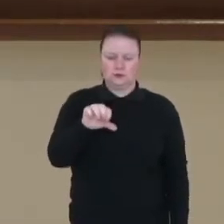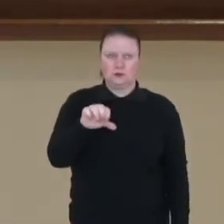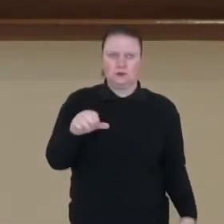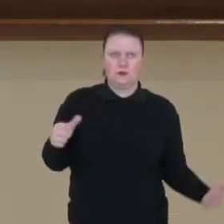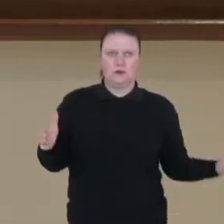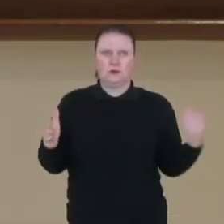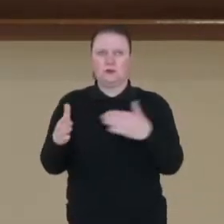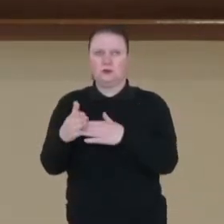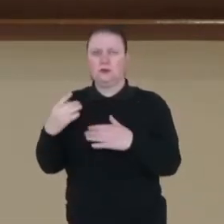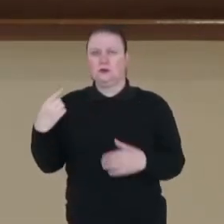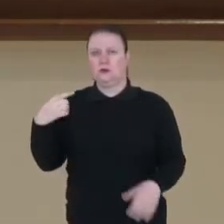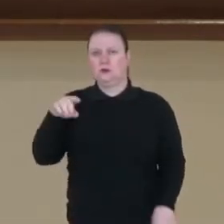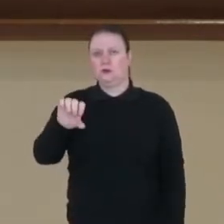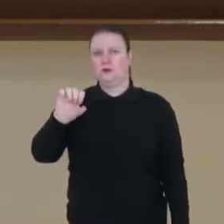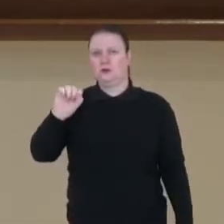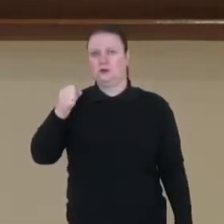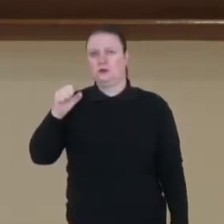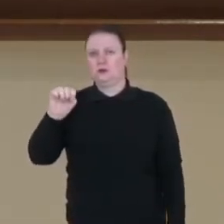1809 até